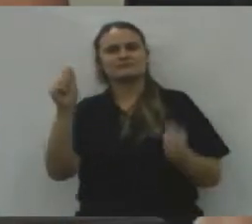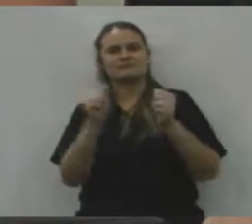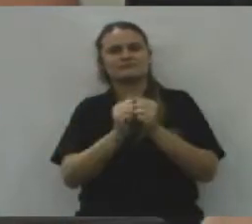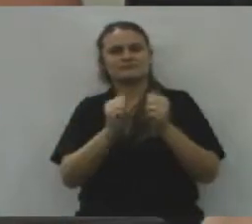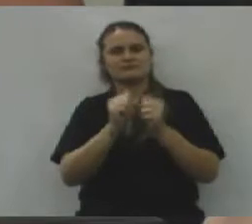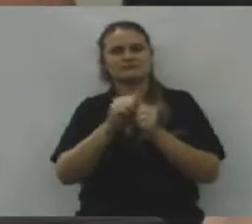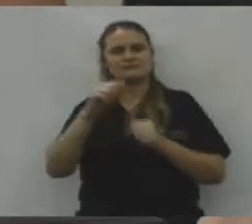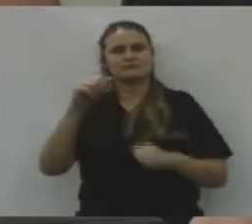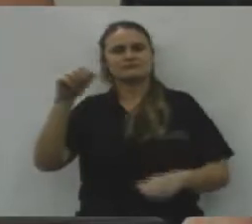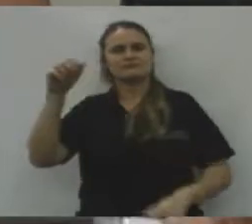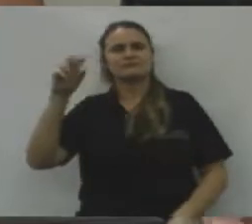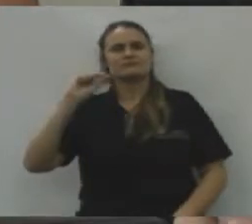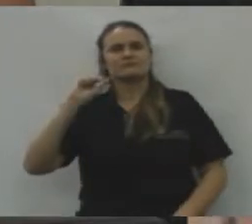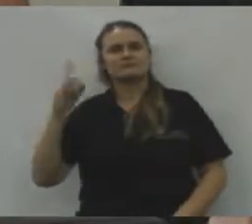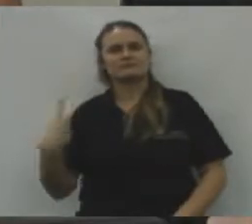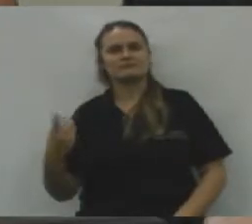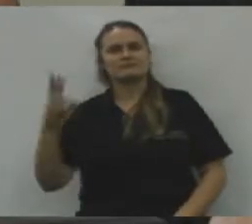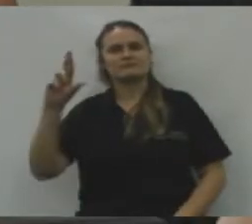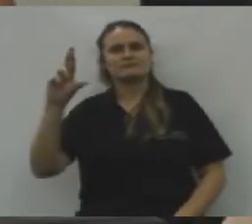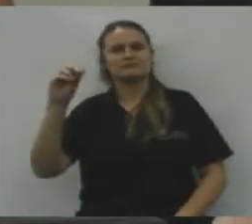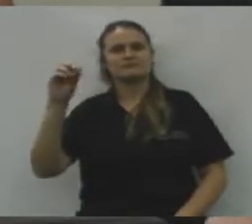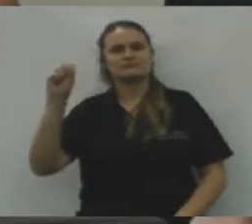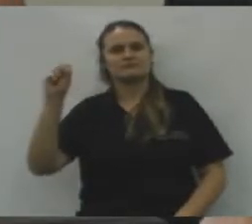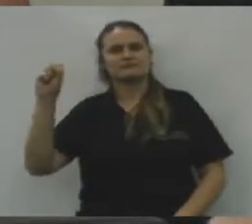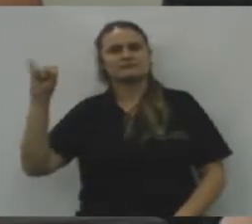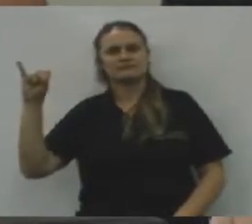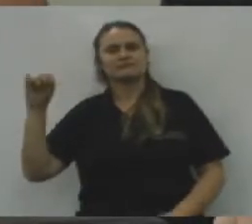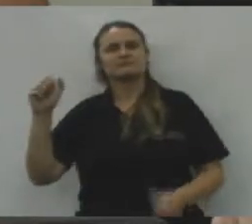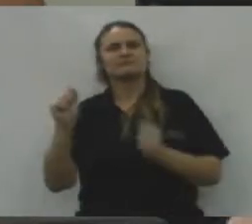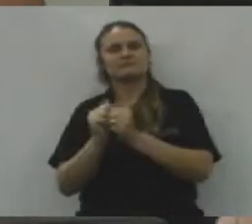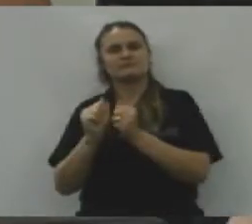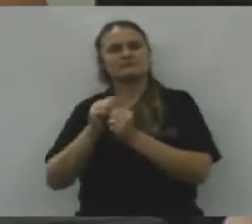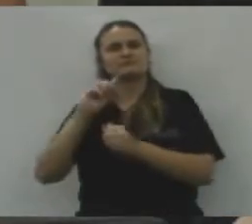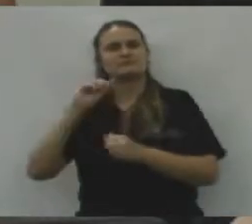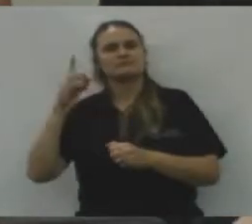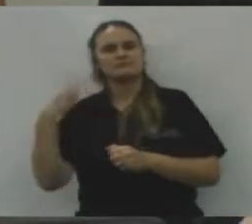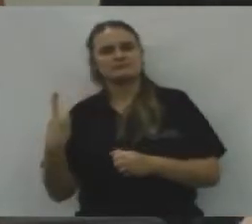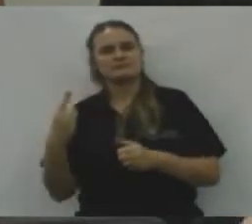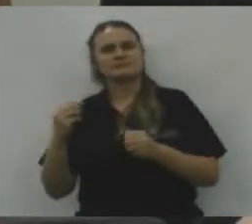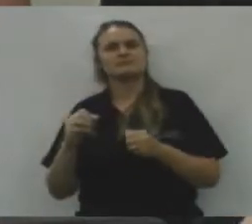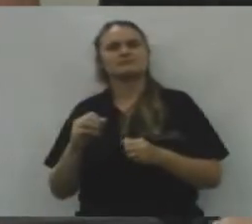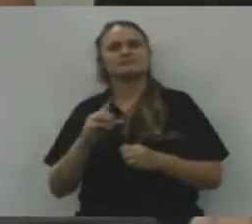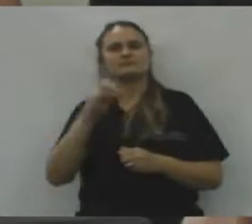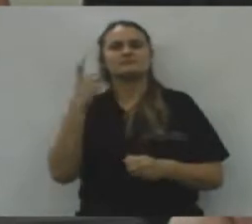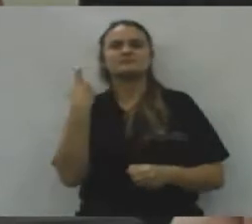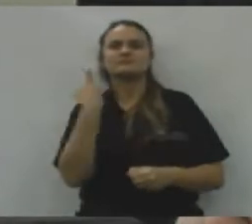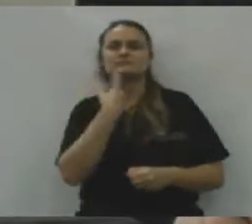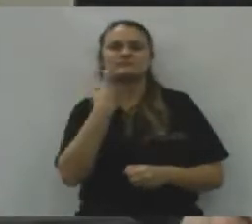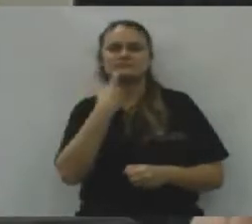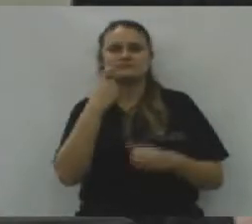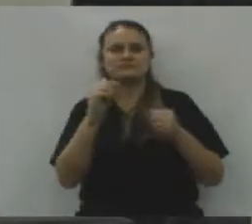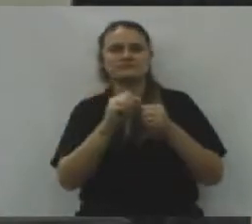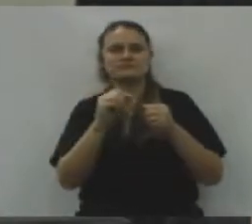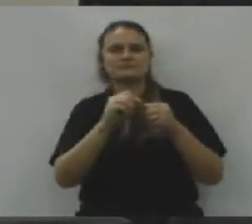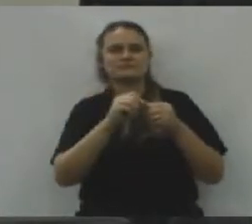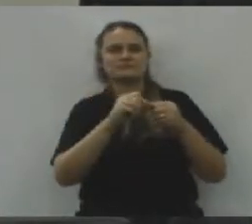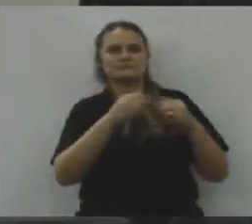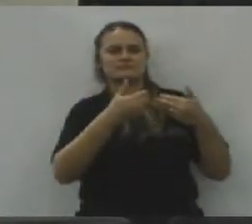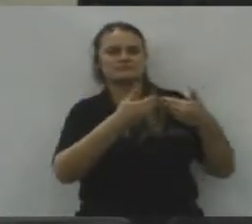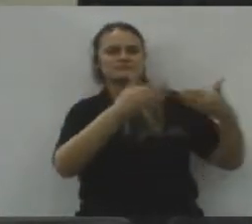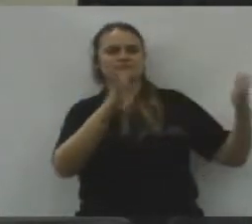Civil e com os demais deputados que estavam aqui nesse dia. Sexta-feira foi a inauguração da Mini